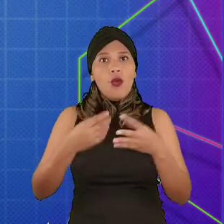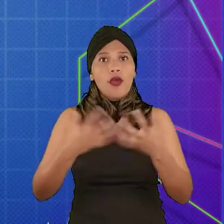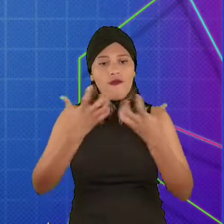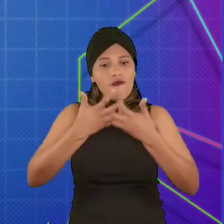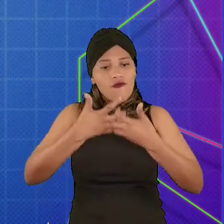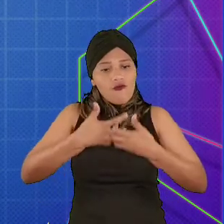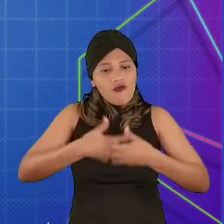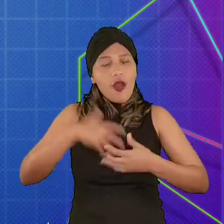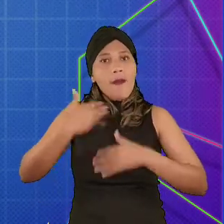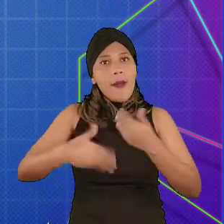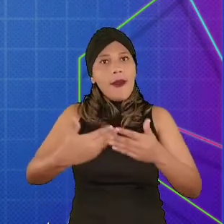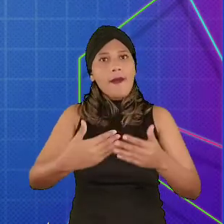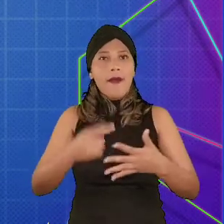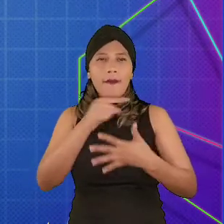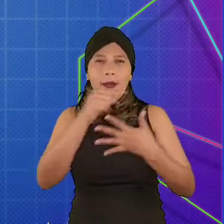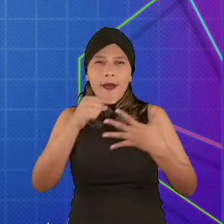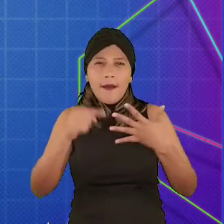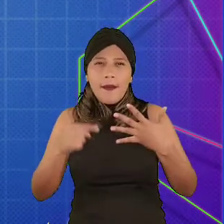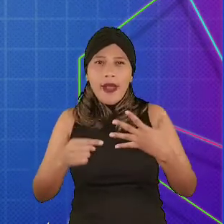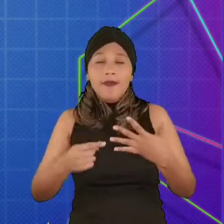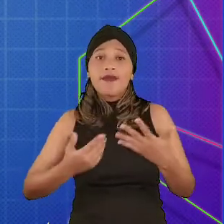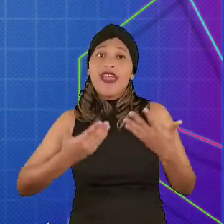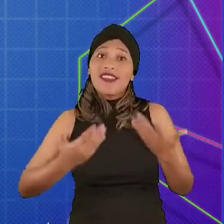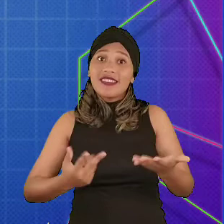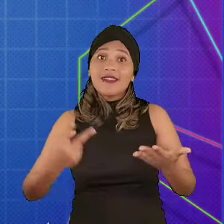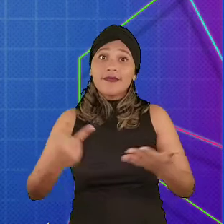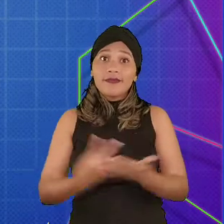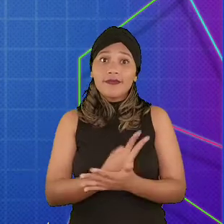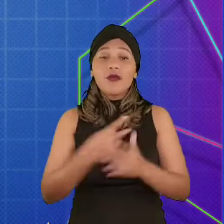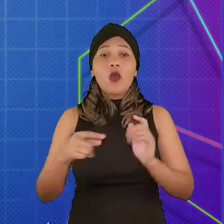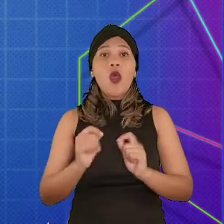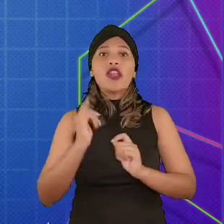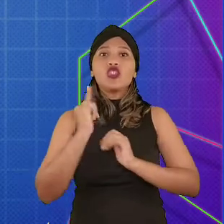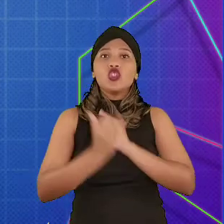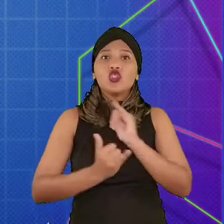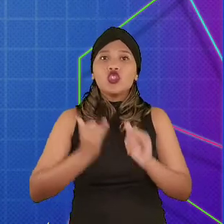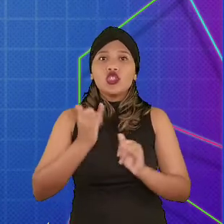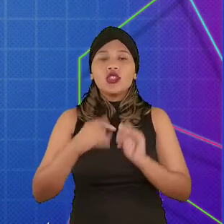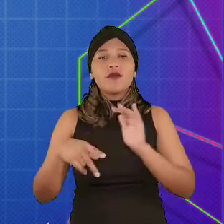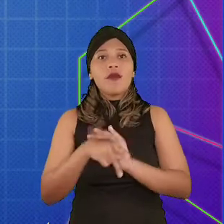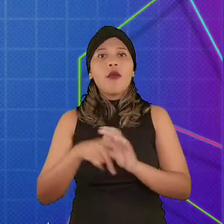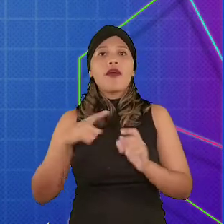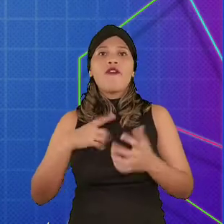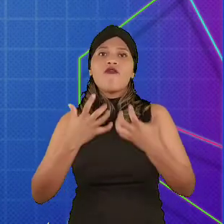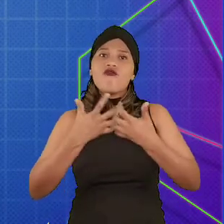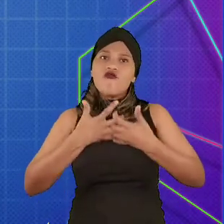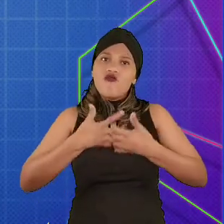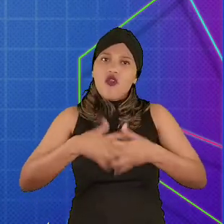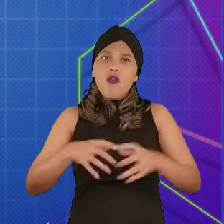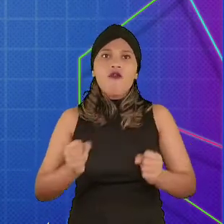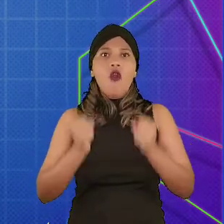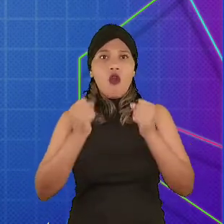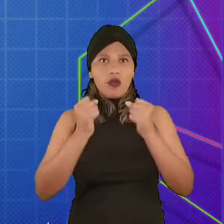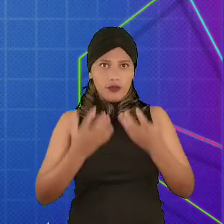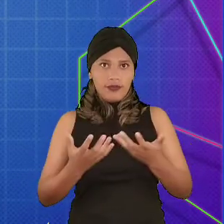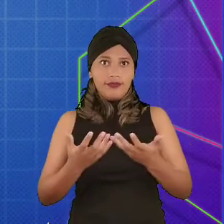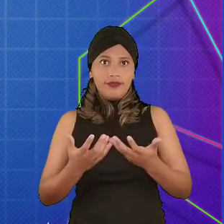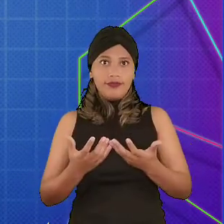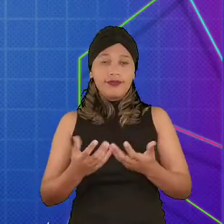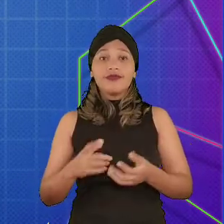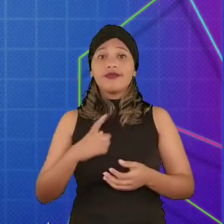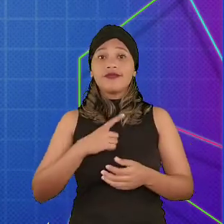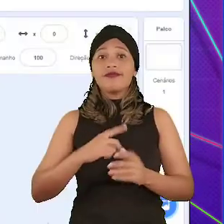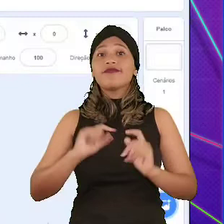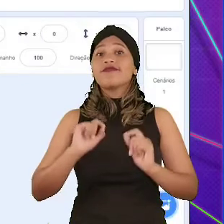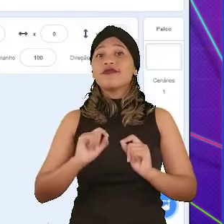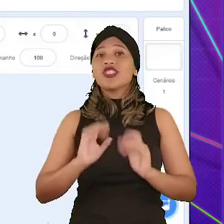novas funções para que o funcionamento seja cada vez mais detalhado formando assim um bloco de instruções que farão todo o funcionamento